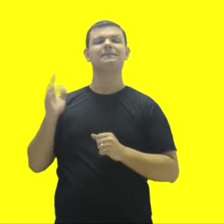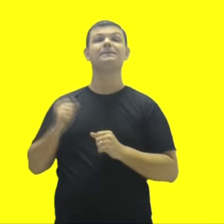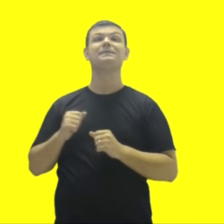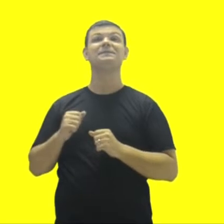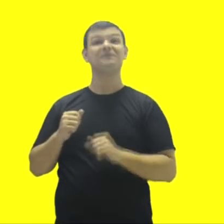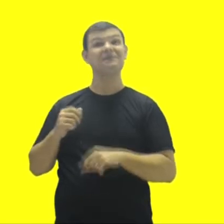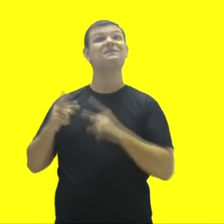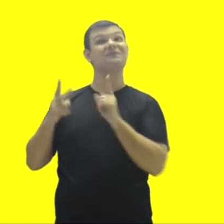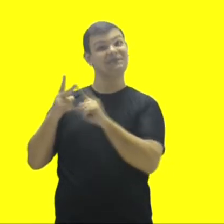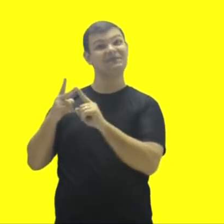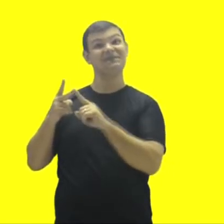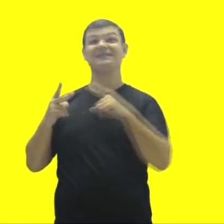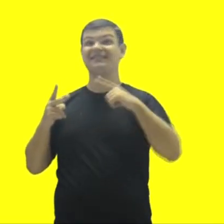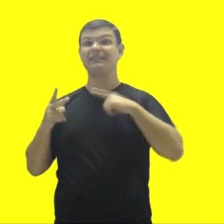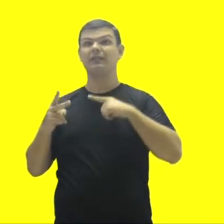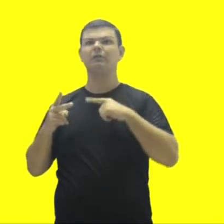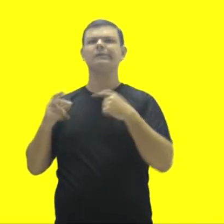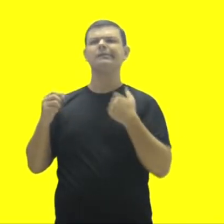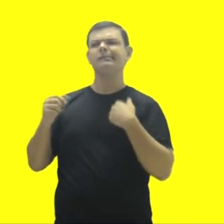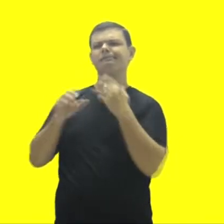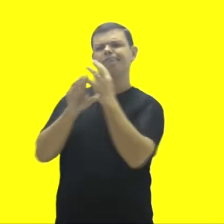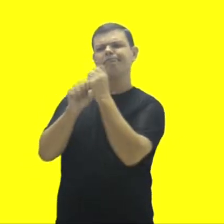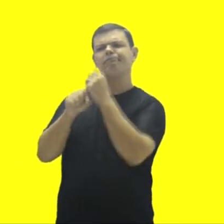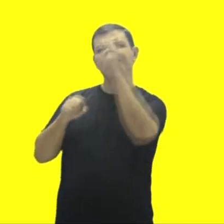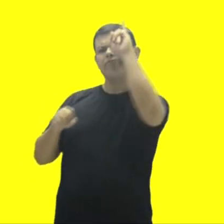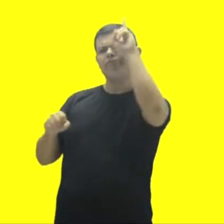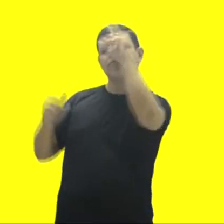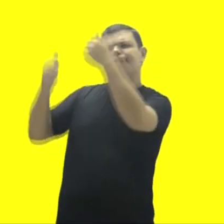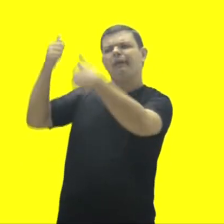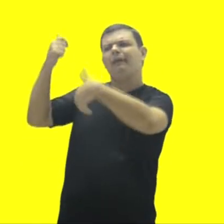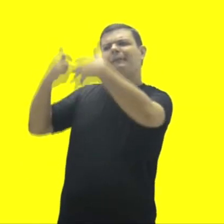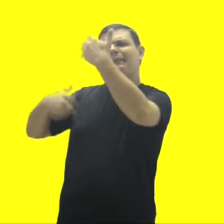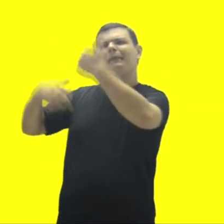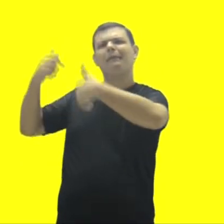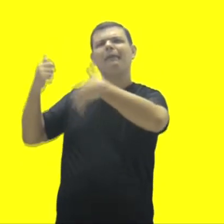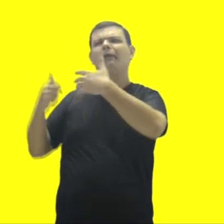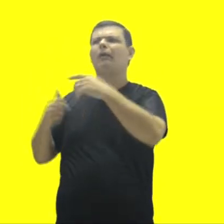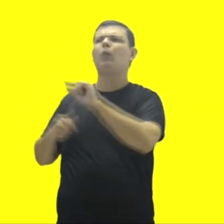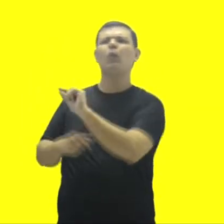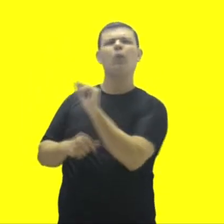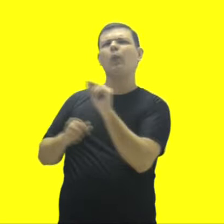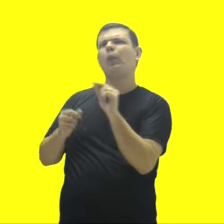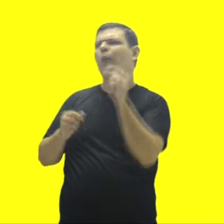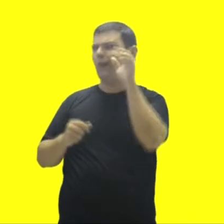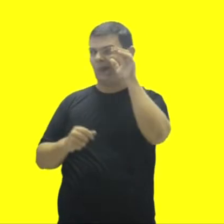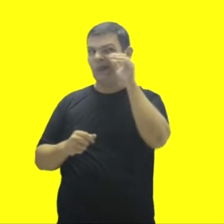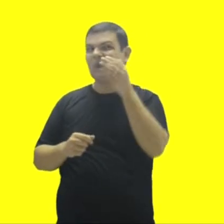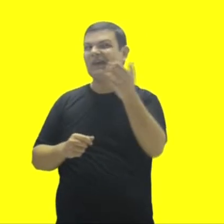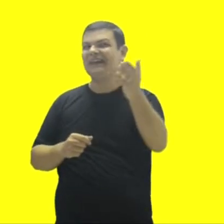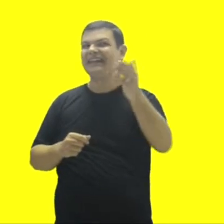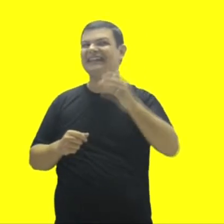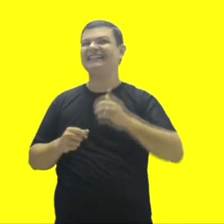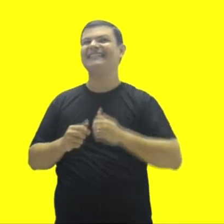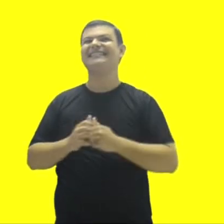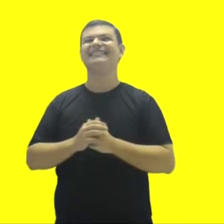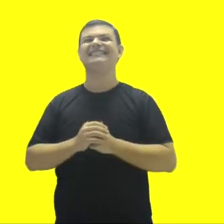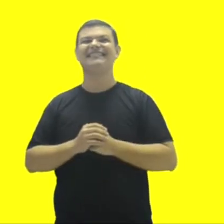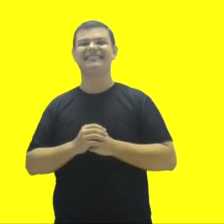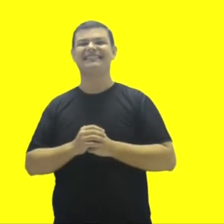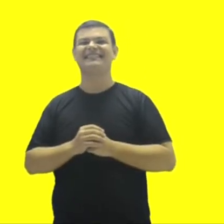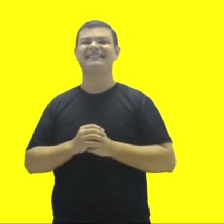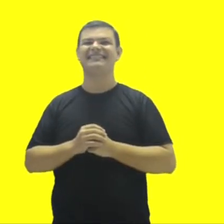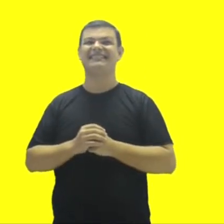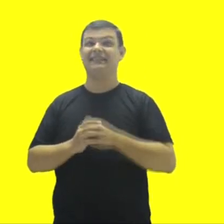Nós vamos ter a contação de uma história. Olha aí, qual será a história que nós vamos ter